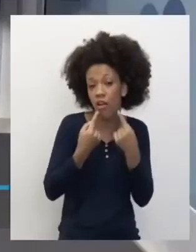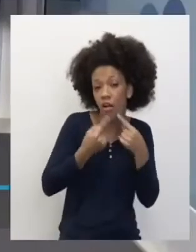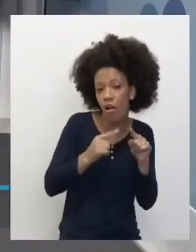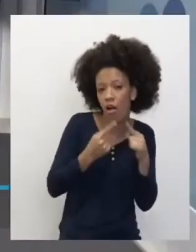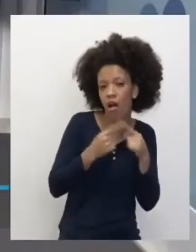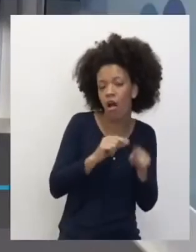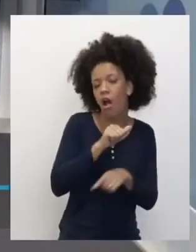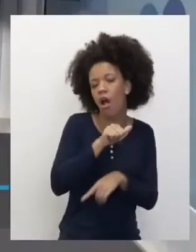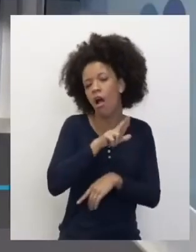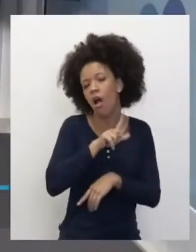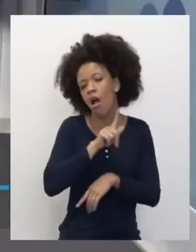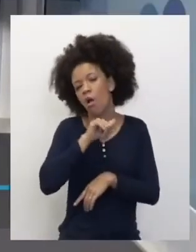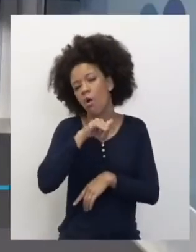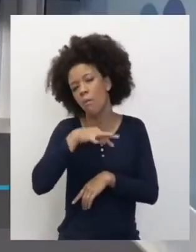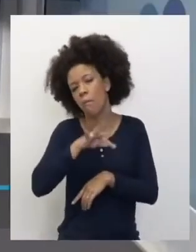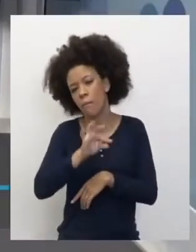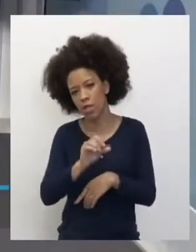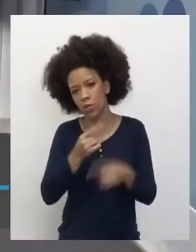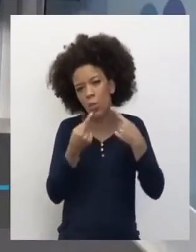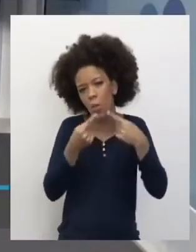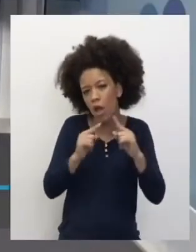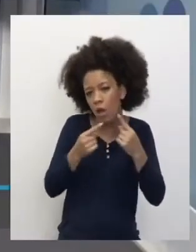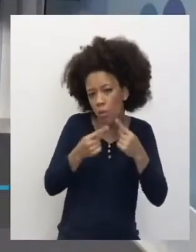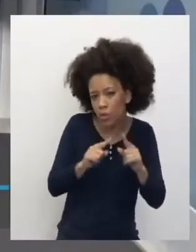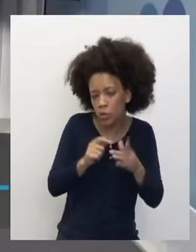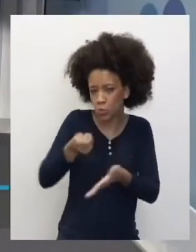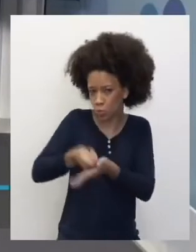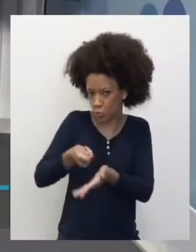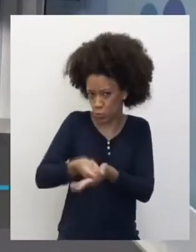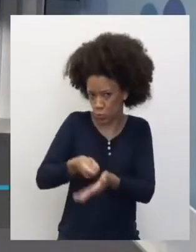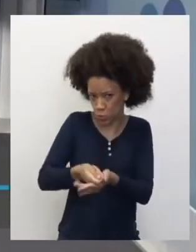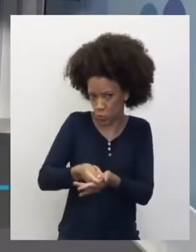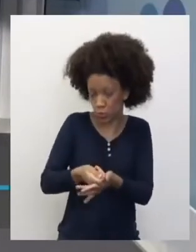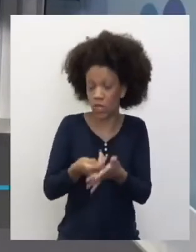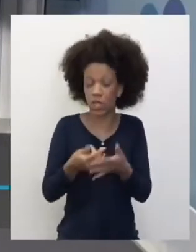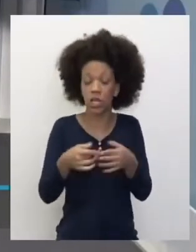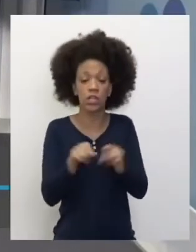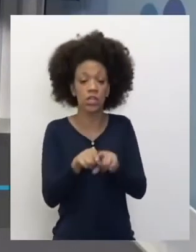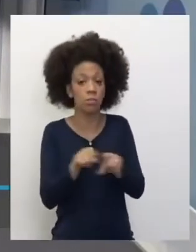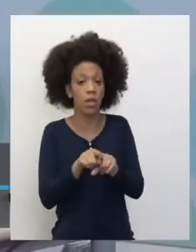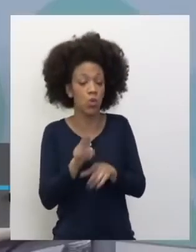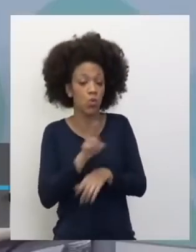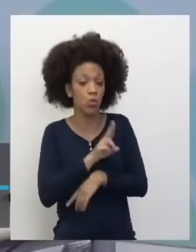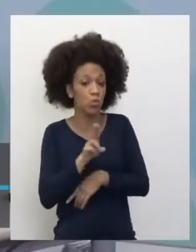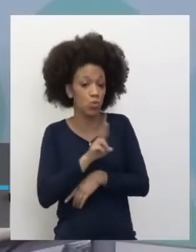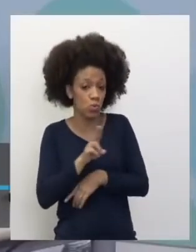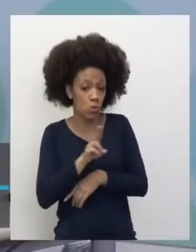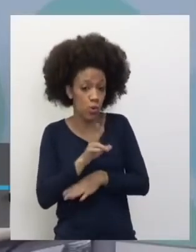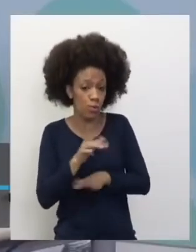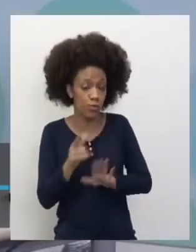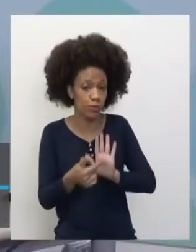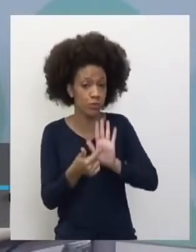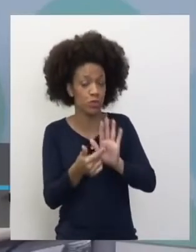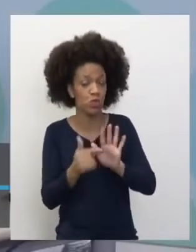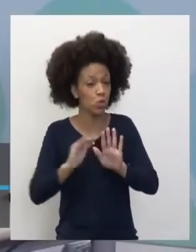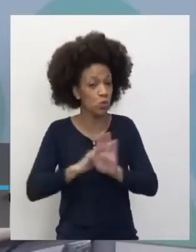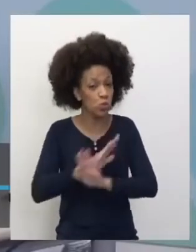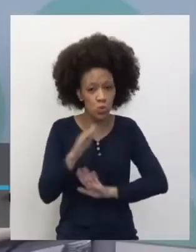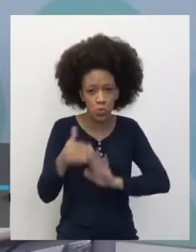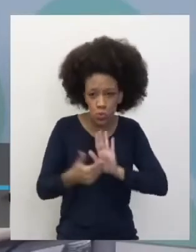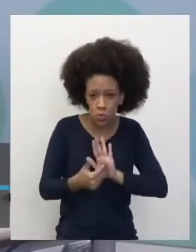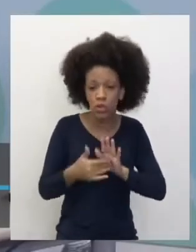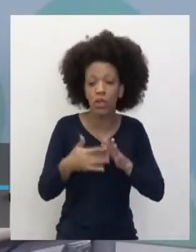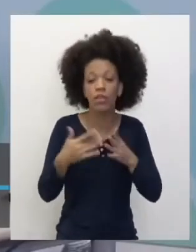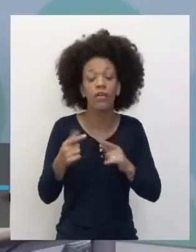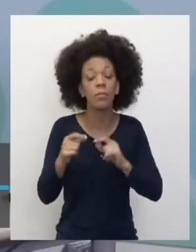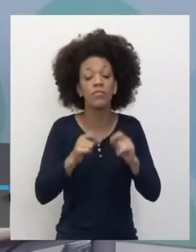aí, né? É um argumento de autoridade, né? É uma citação ou um nome que você coloca. Tudo isso vai servir